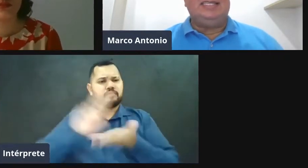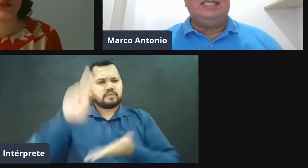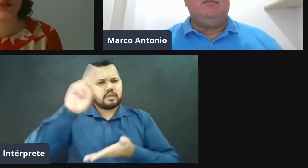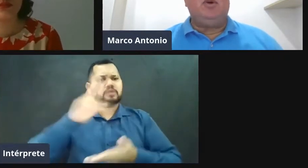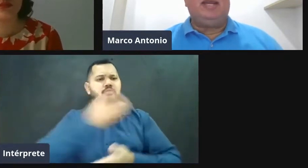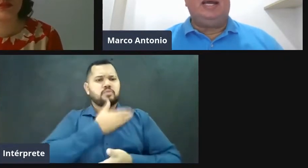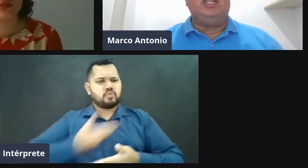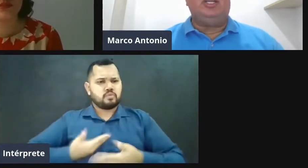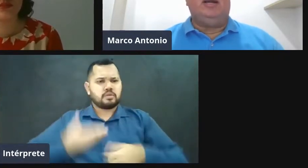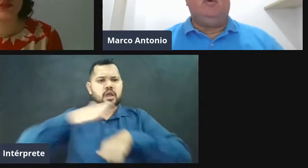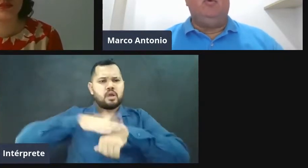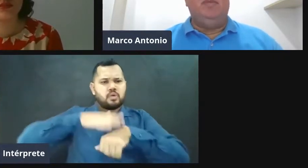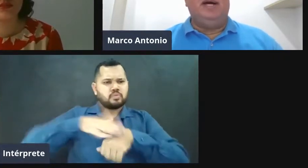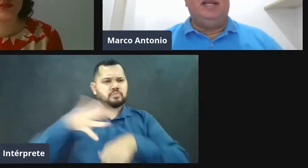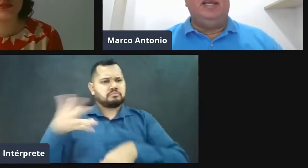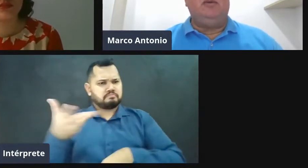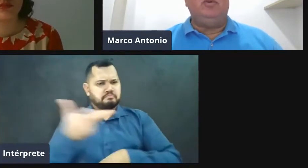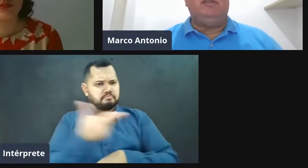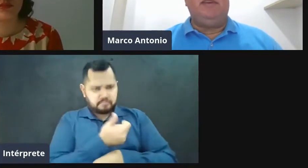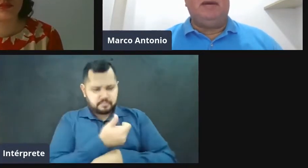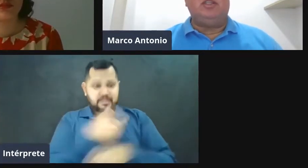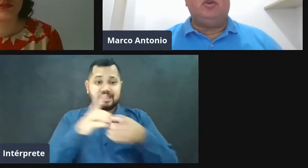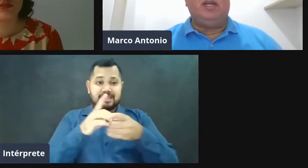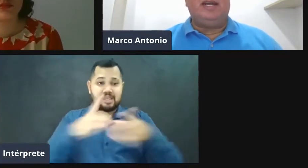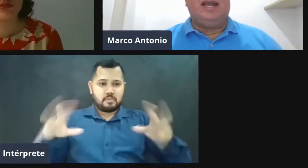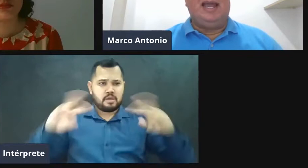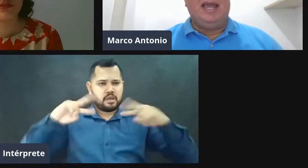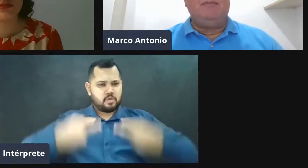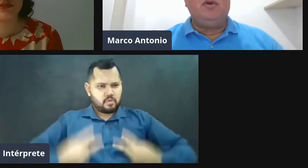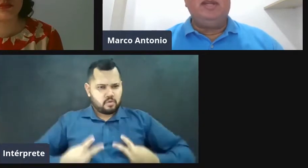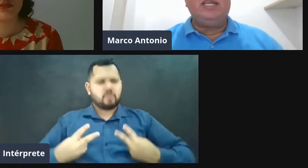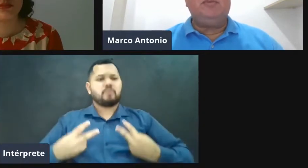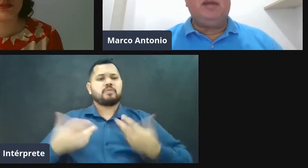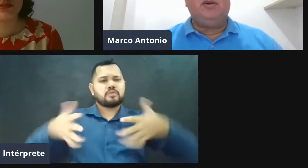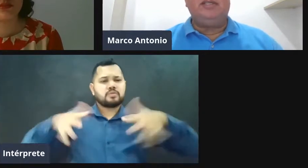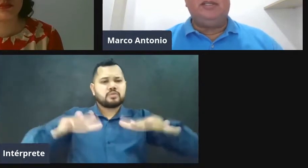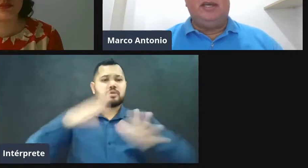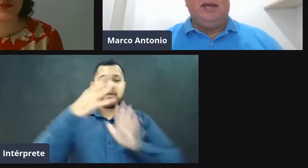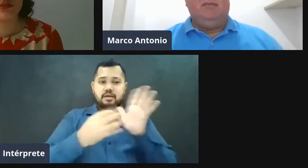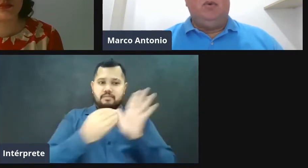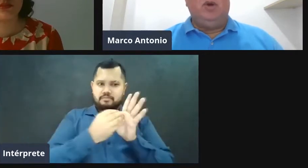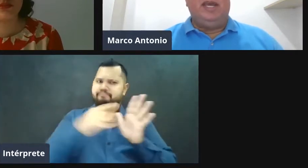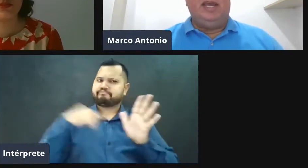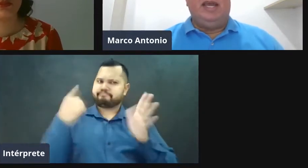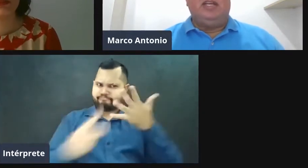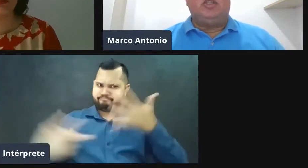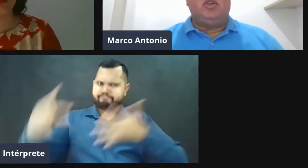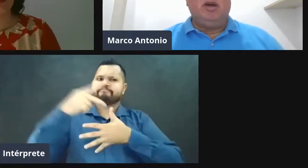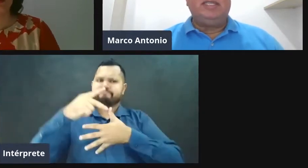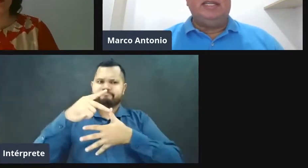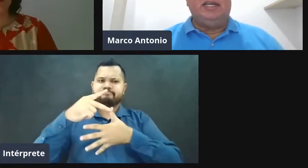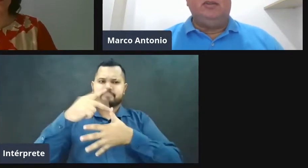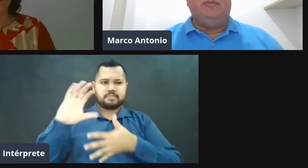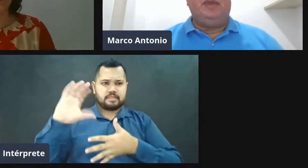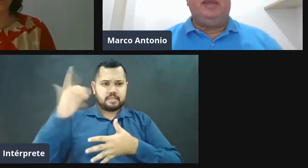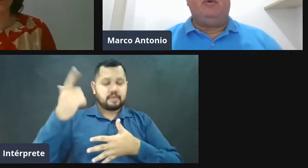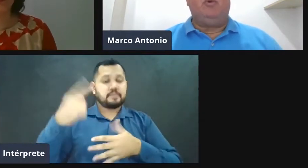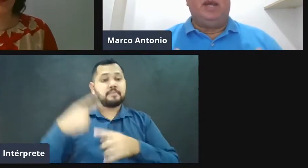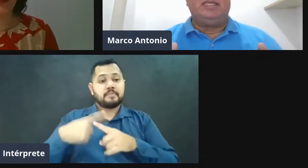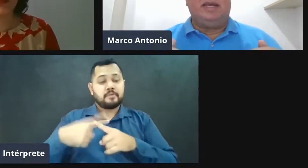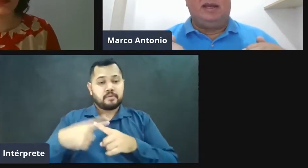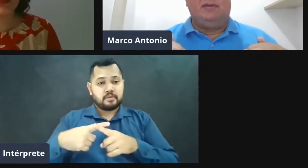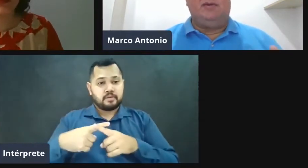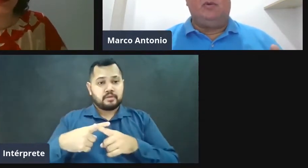de excelência democrática, humana, inclusive e amazônica, é prioridade para nós, porque só